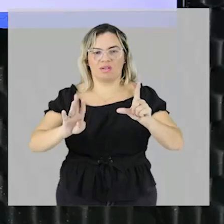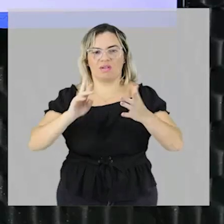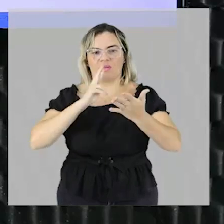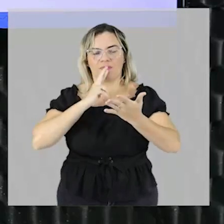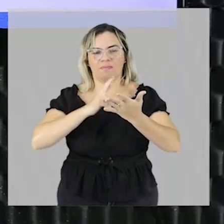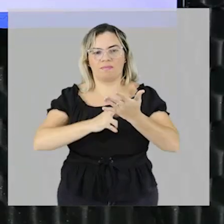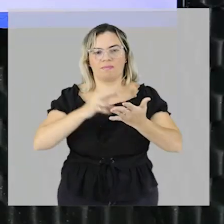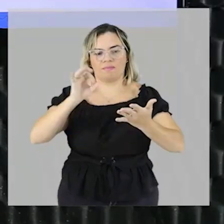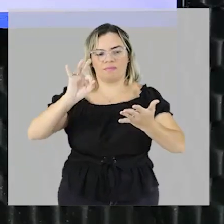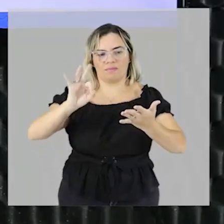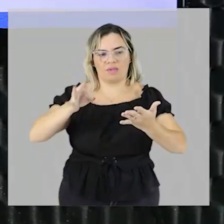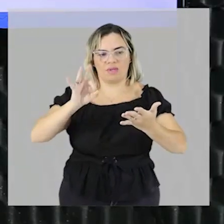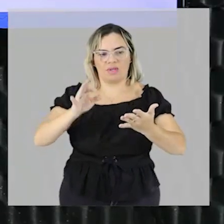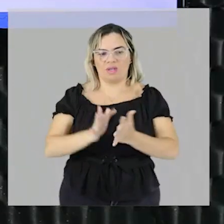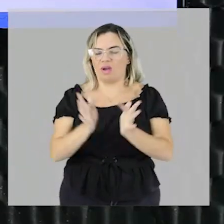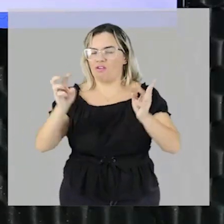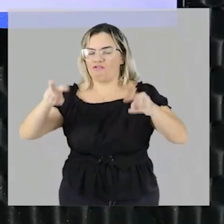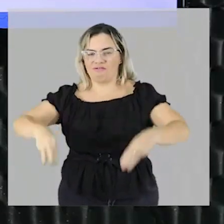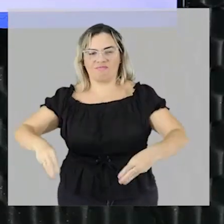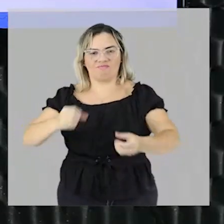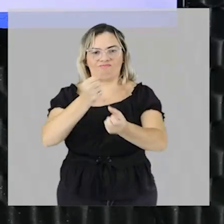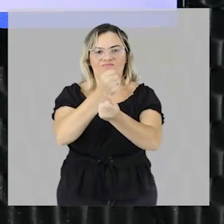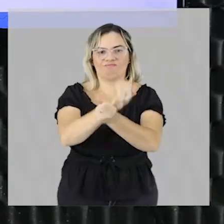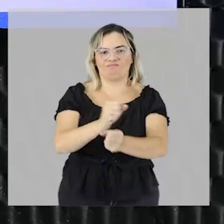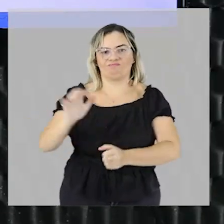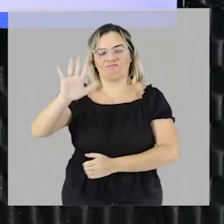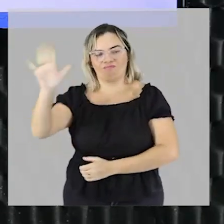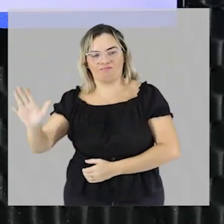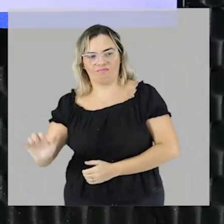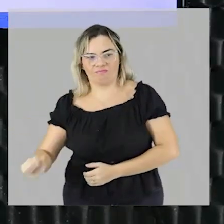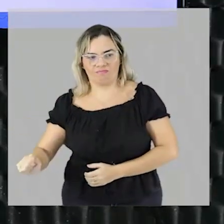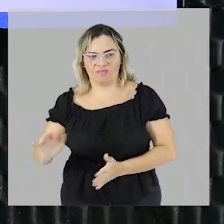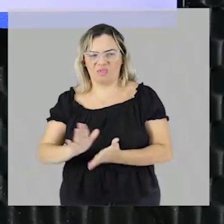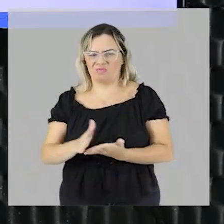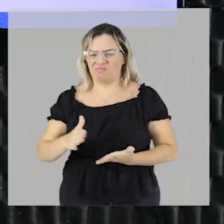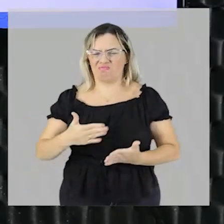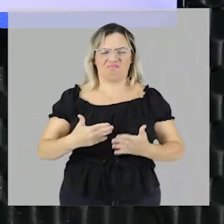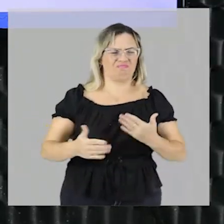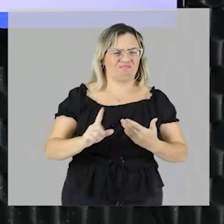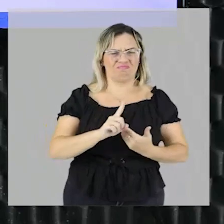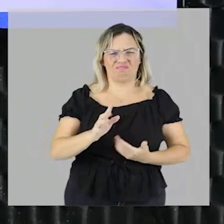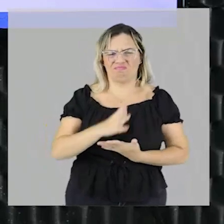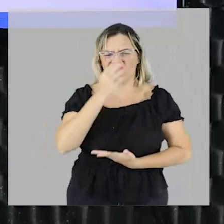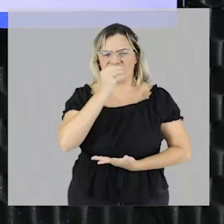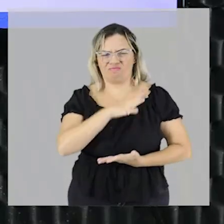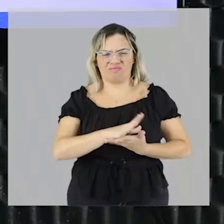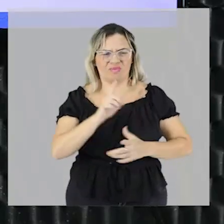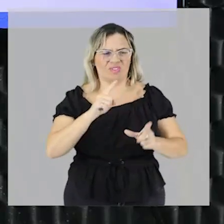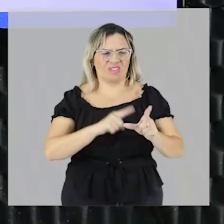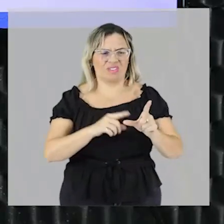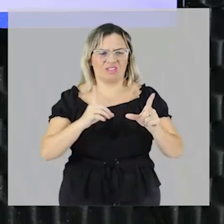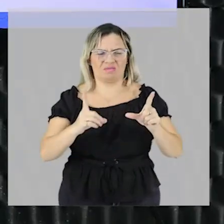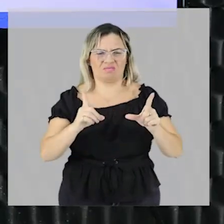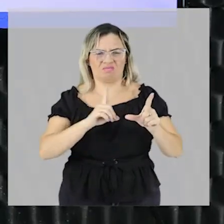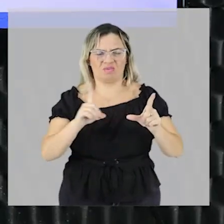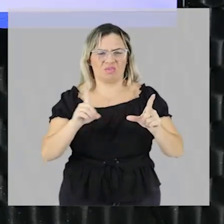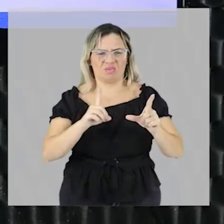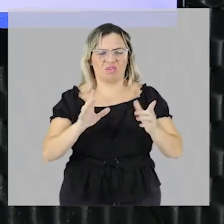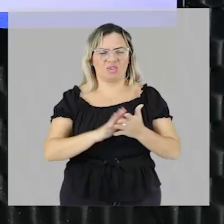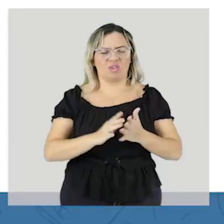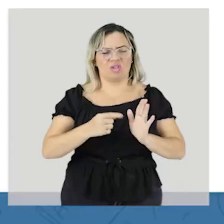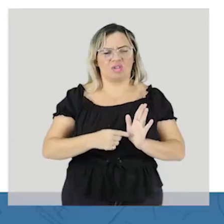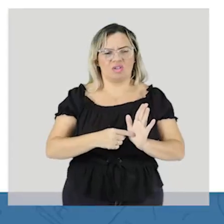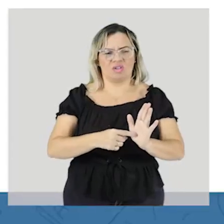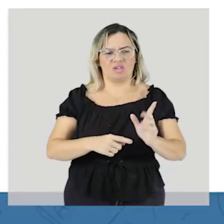B de bola. Ok? Não tem nada a ver com suprimir a propriedade fundiária, não está se discutindo isso, na